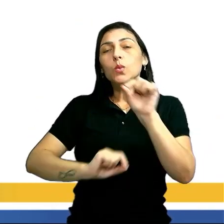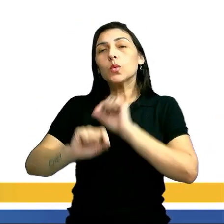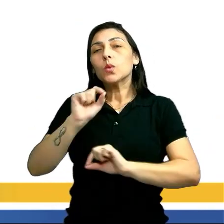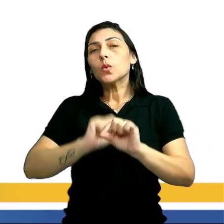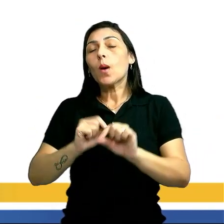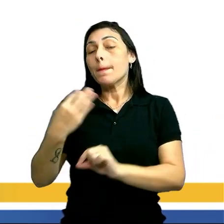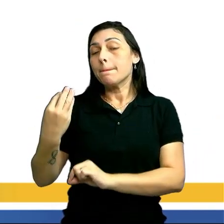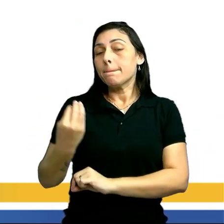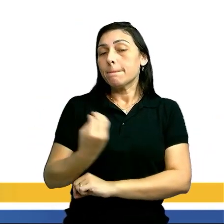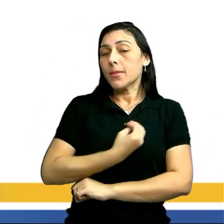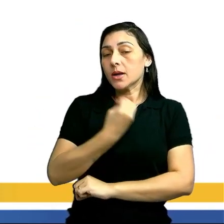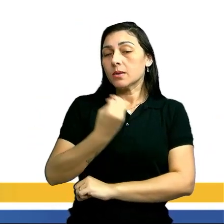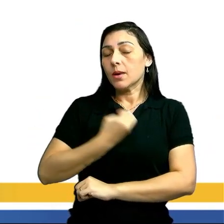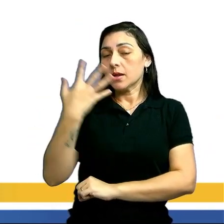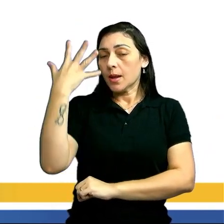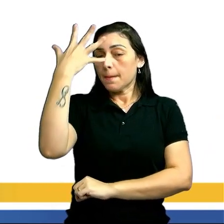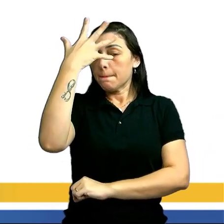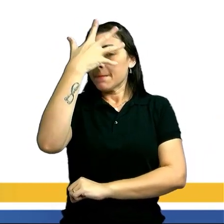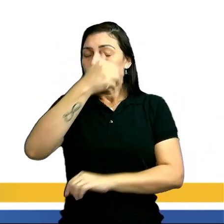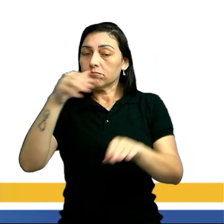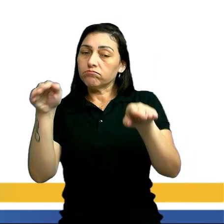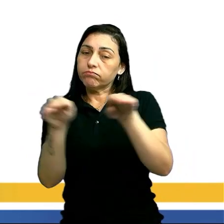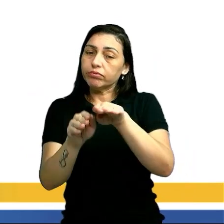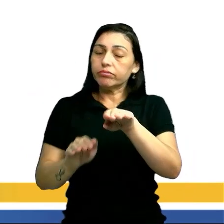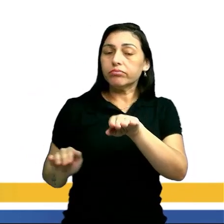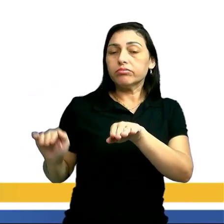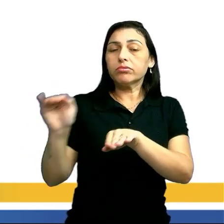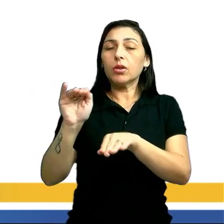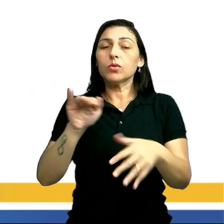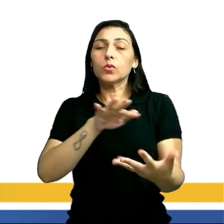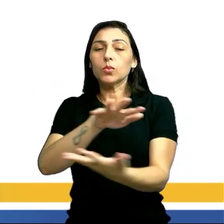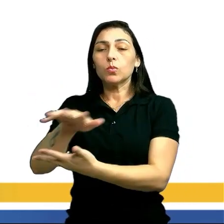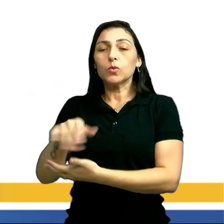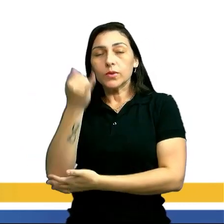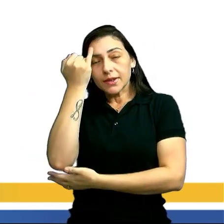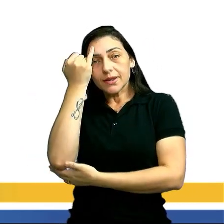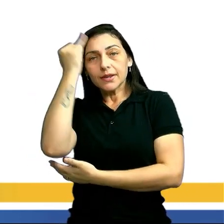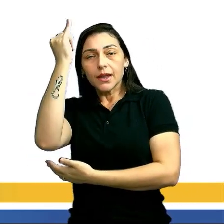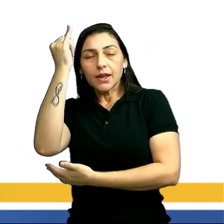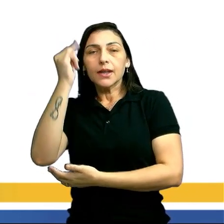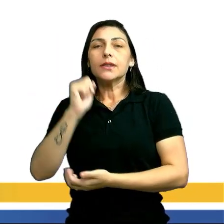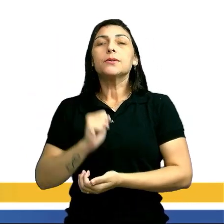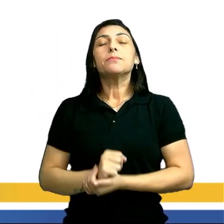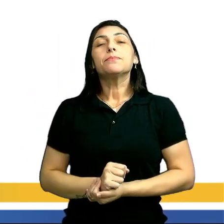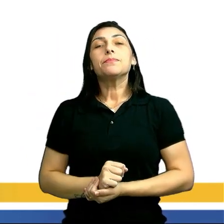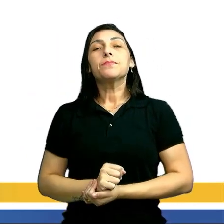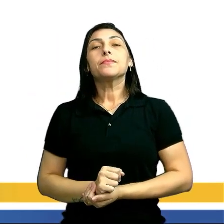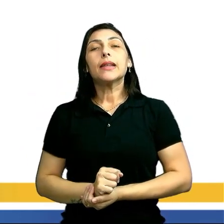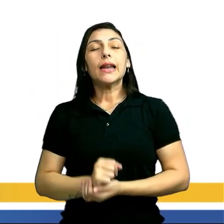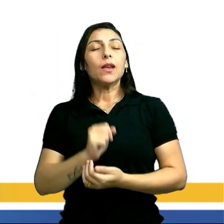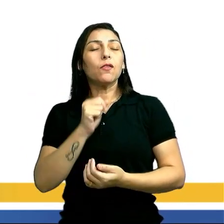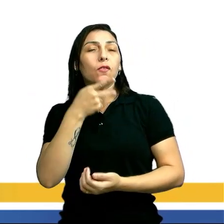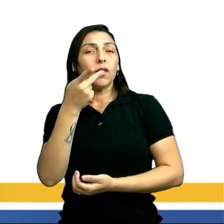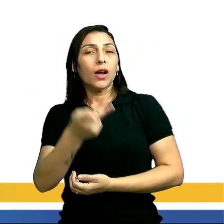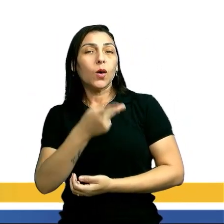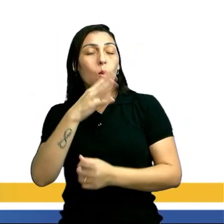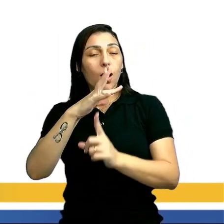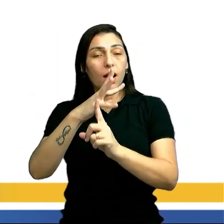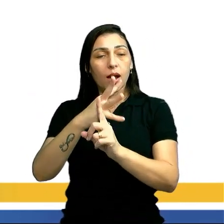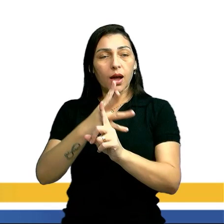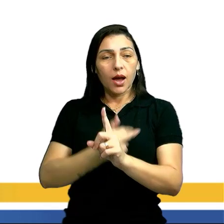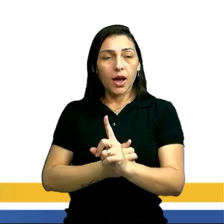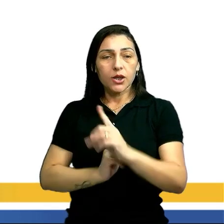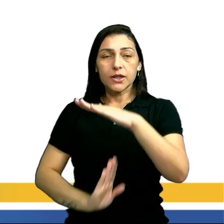com a participação na beleza suprema, que é a beleza do mundo das ideias. Então, neste sentido, ele criticou a arte que